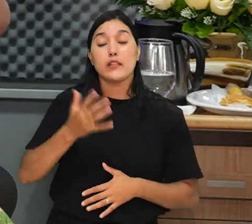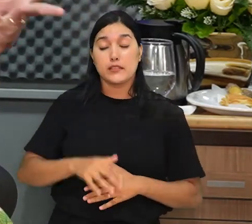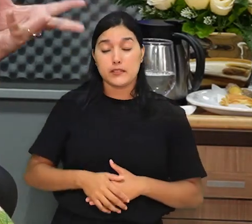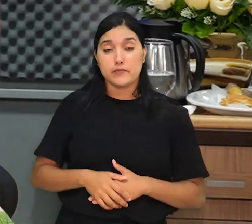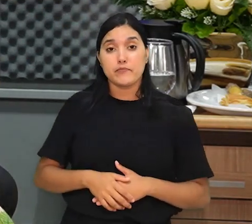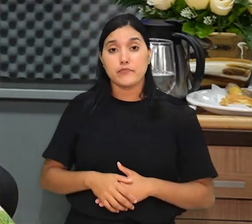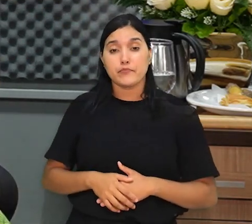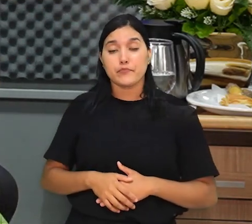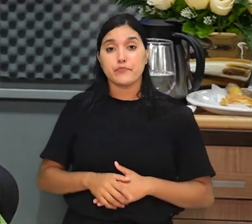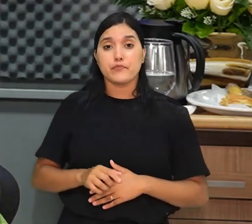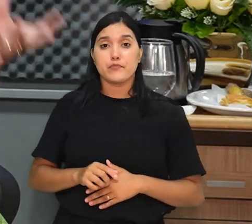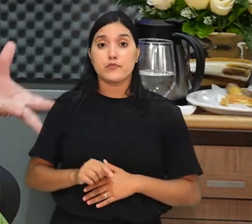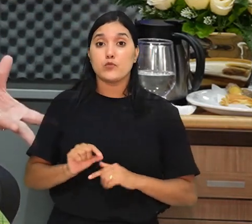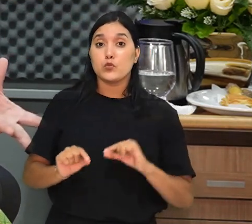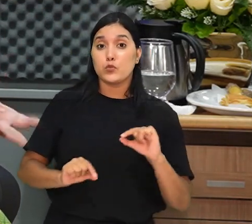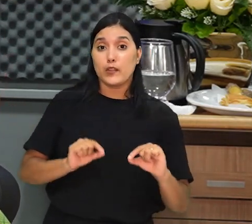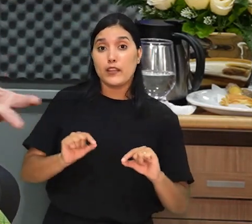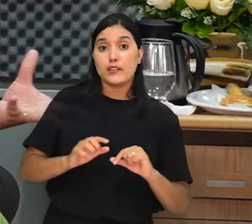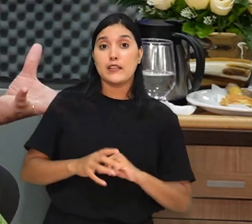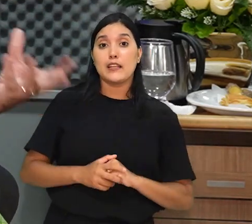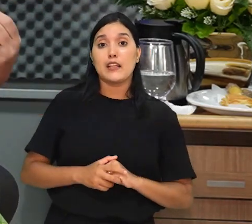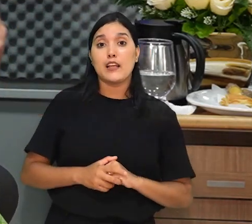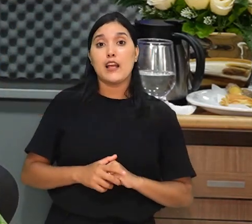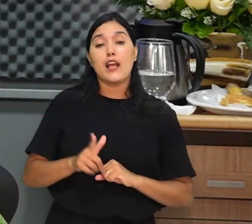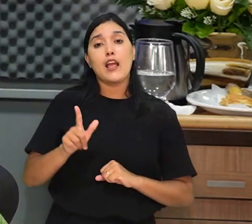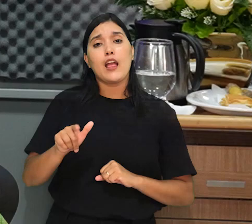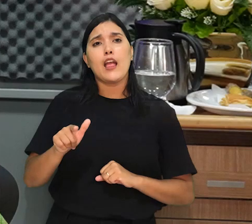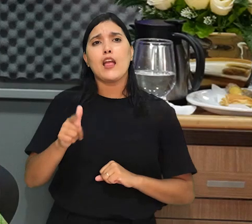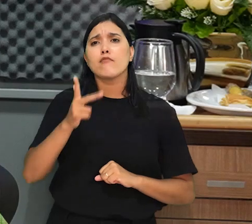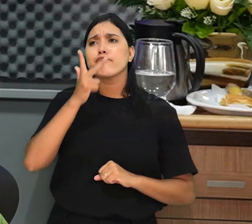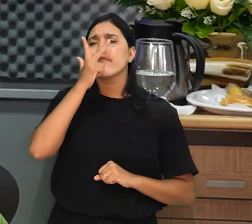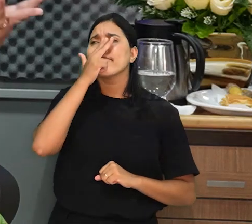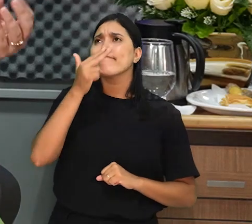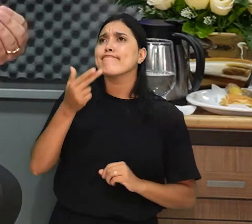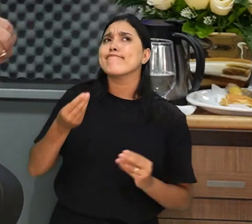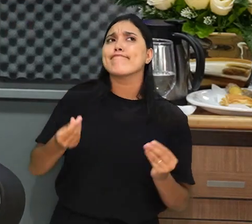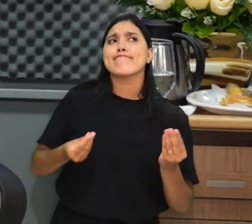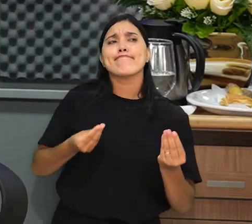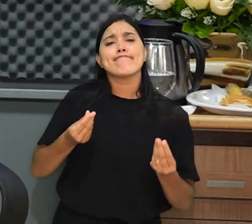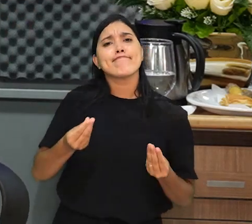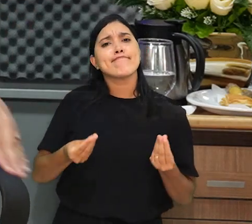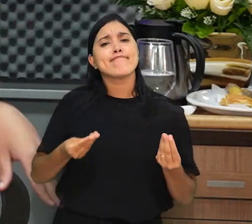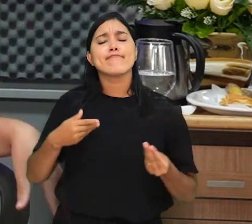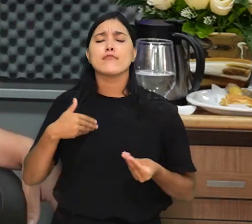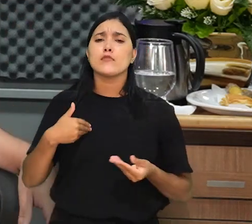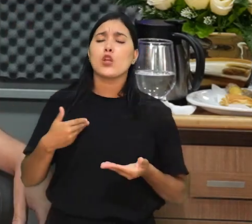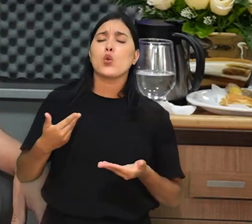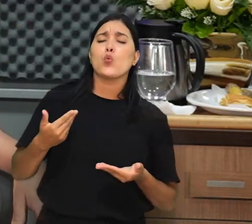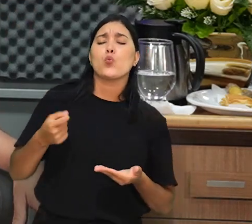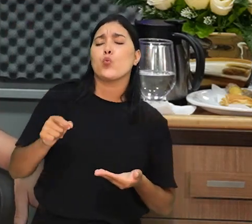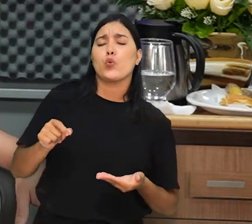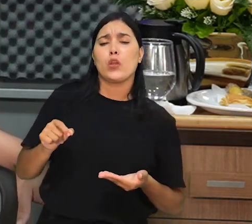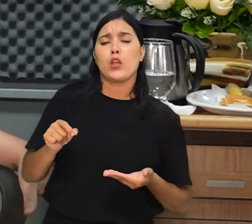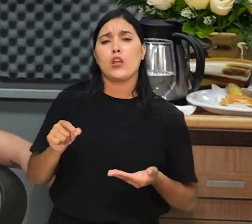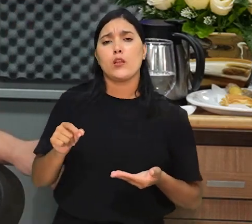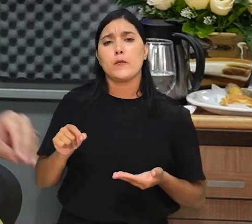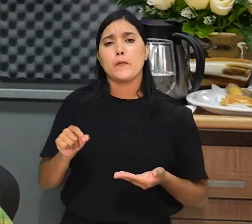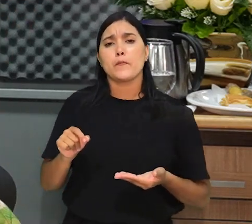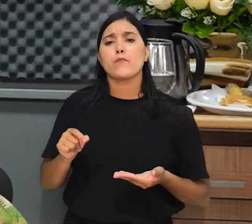porque eu tinha, como eu te falei, eu tinha aquela sede de ensinar alguém, de alfabetizar e tudo mais. E aí era muito